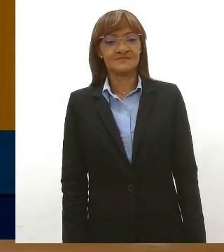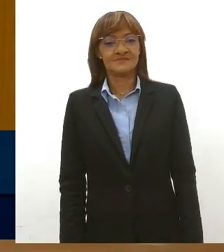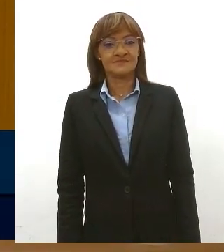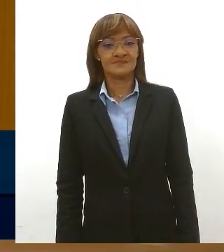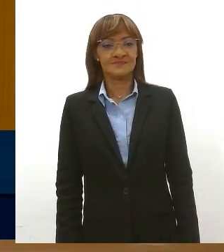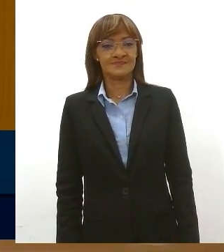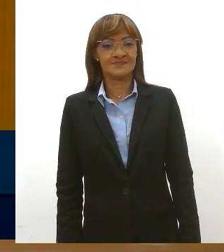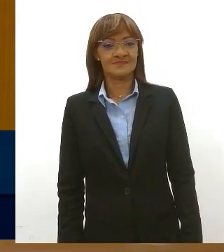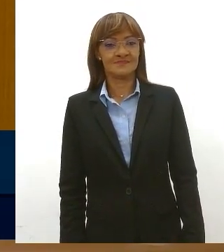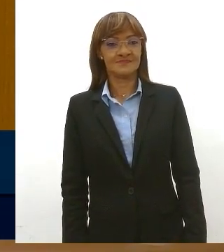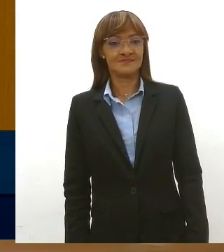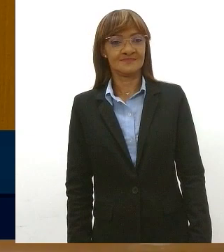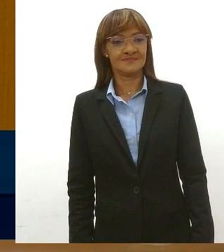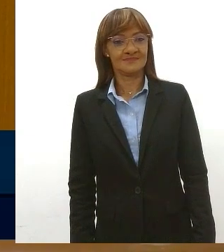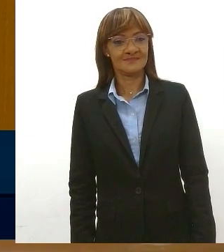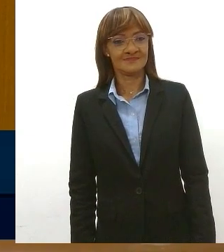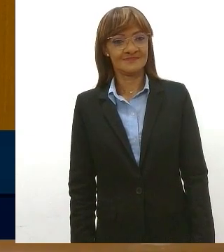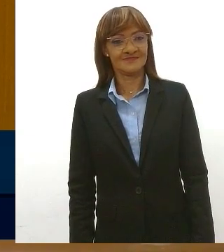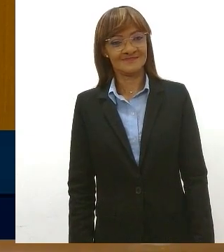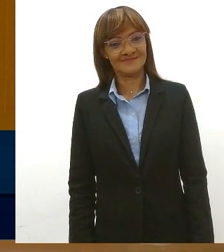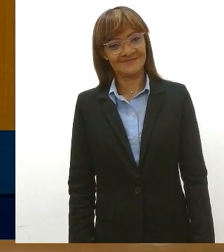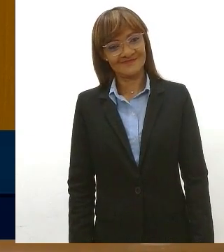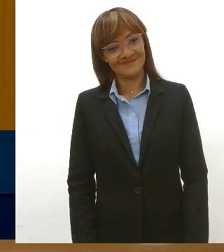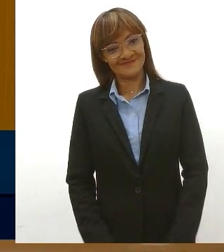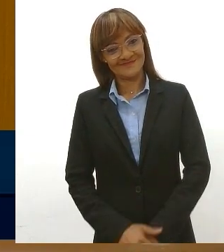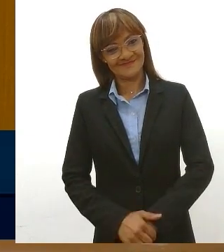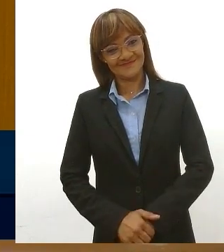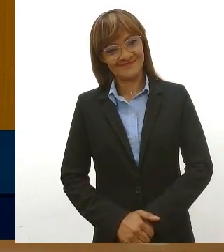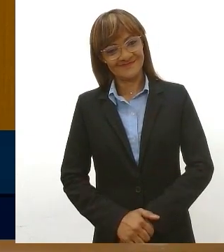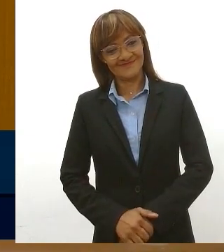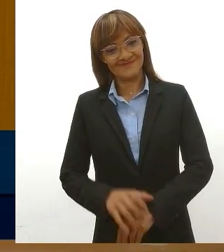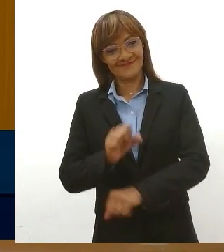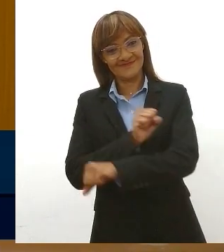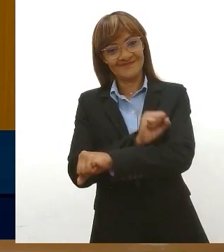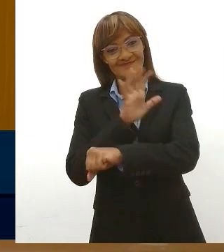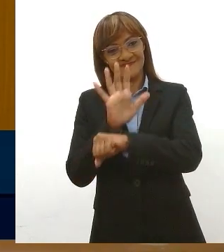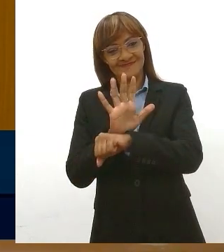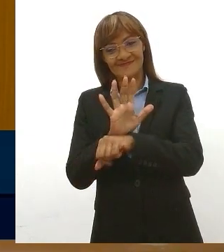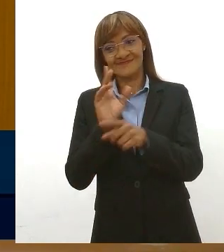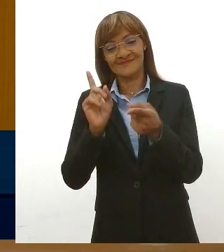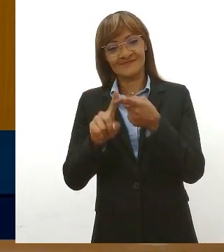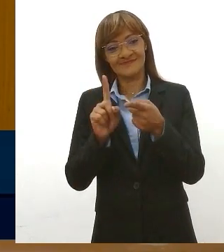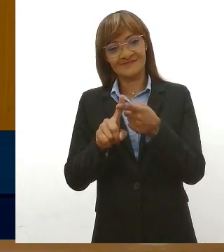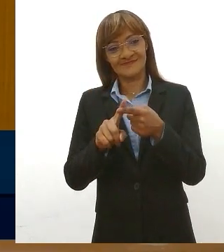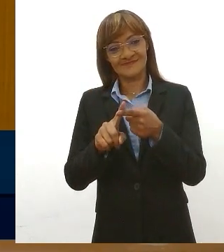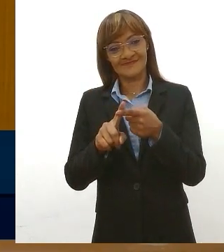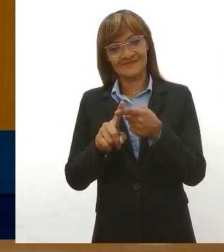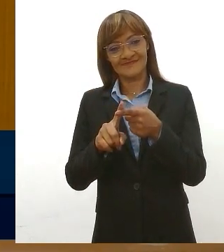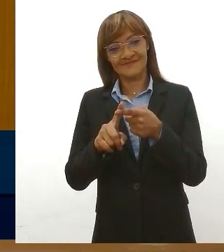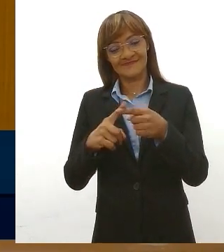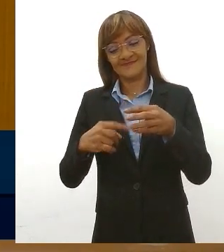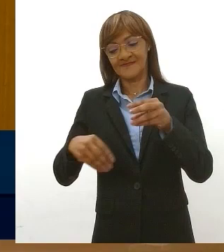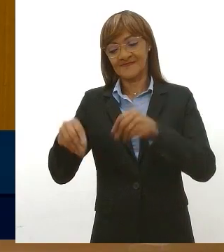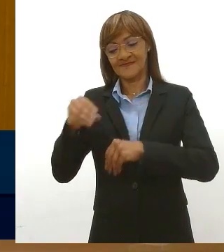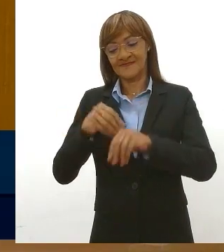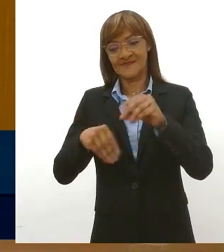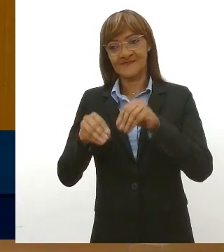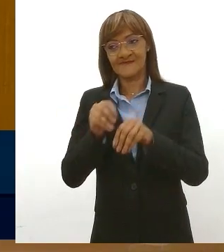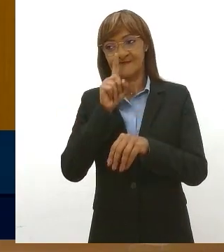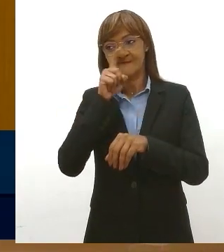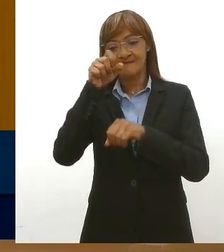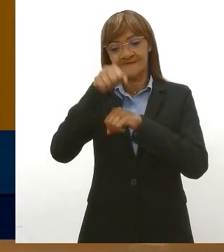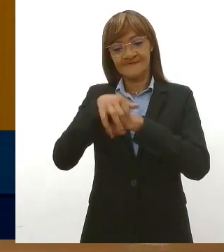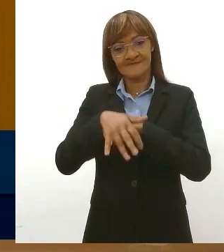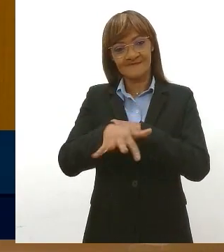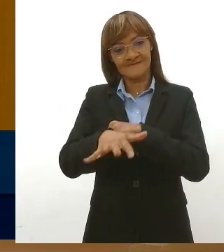Conflito da Barra, né? Conflito da Barra, da Ponte, conflito das terras lá de Canindé de São Francisco. Então, assim, é um livro que fala sobre a